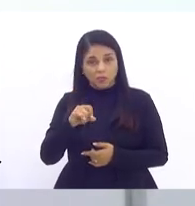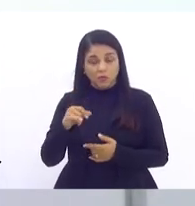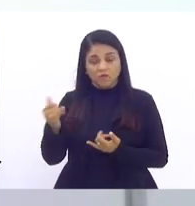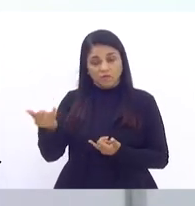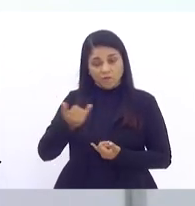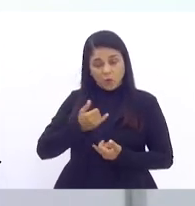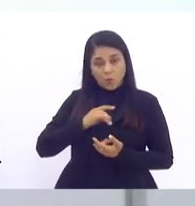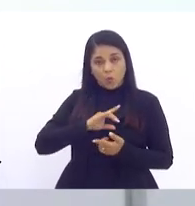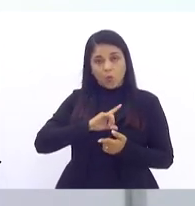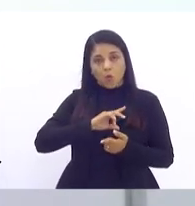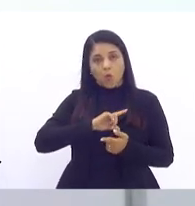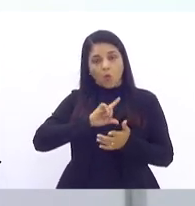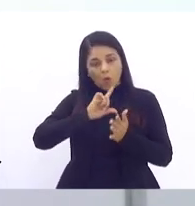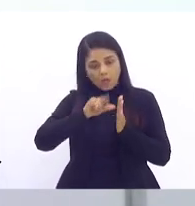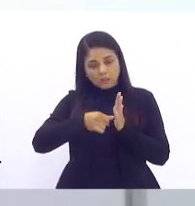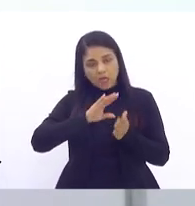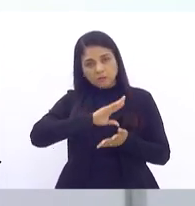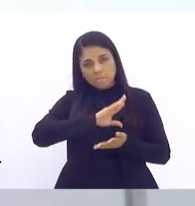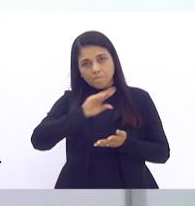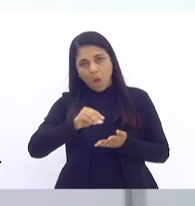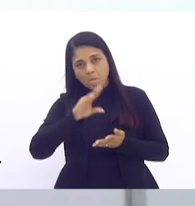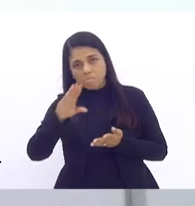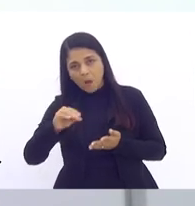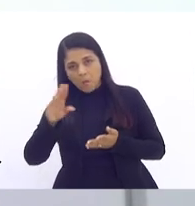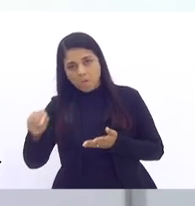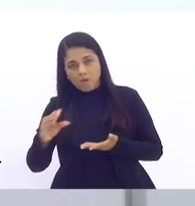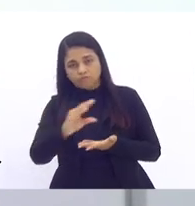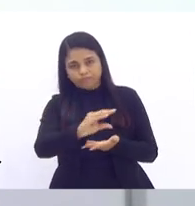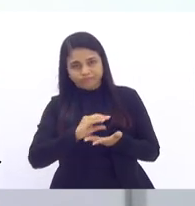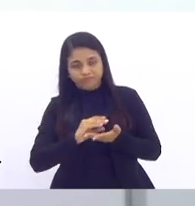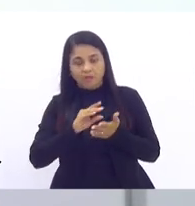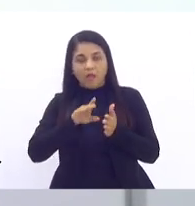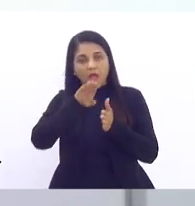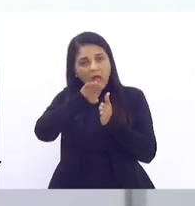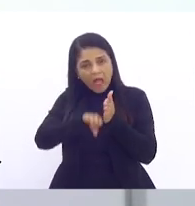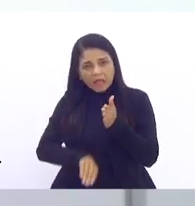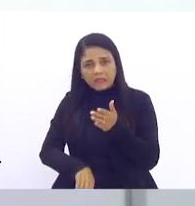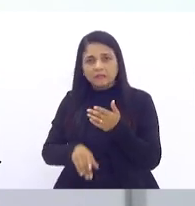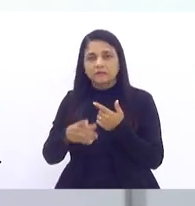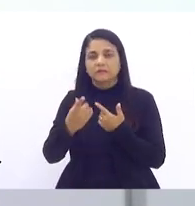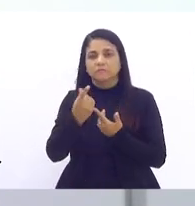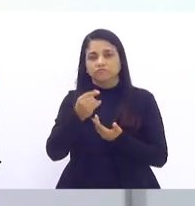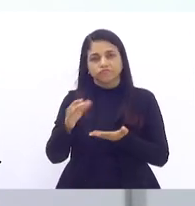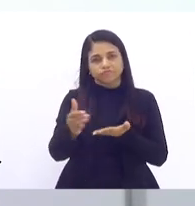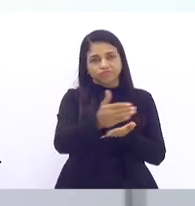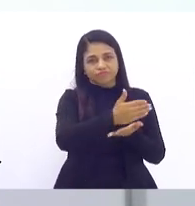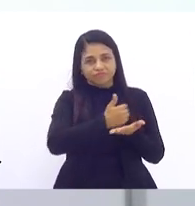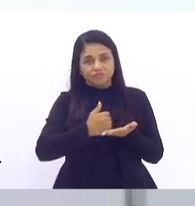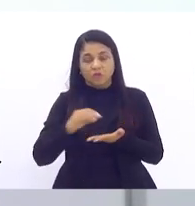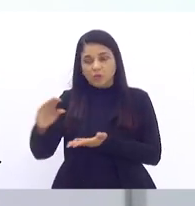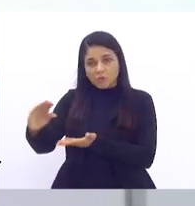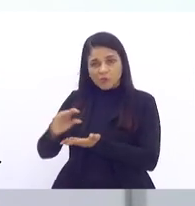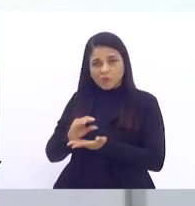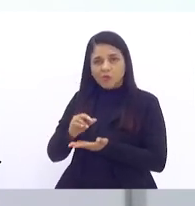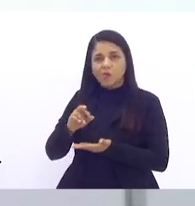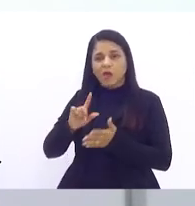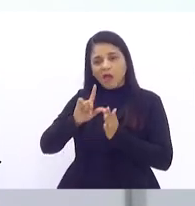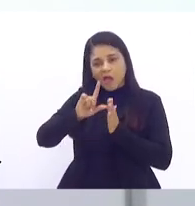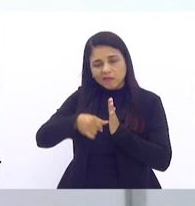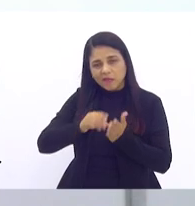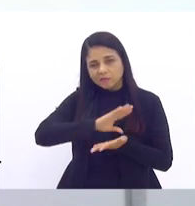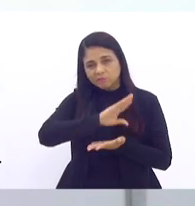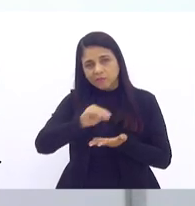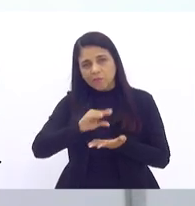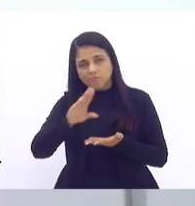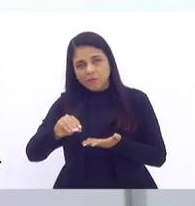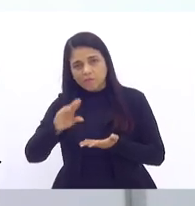repasse do fpm a queda de arrecadação atraso nos repasse do Jorge o que vem combinando com chamada greve